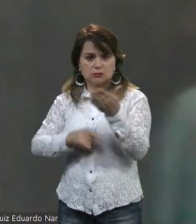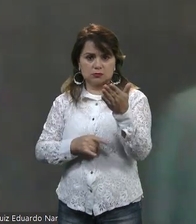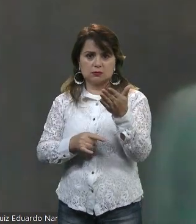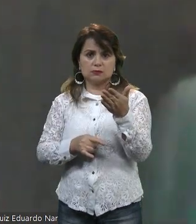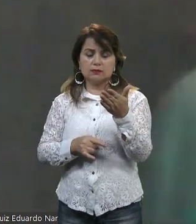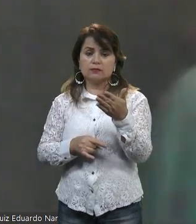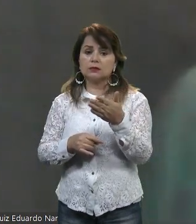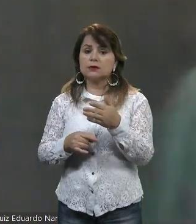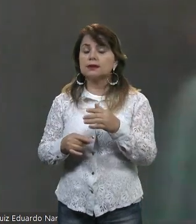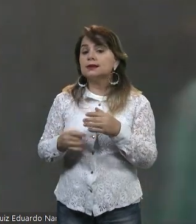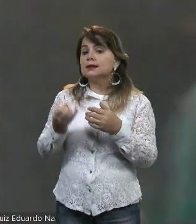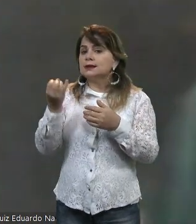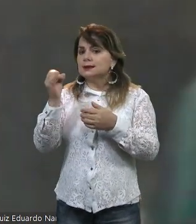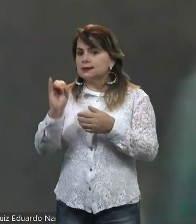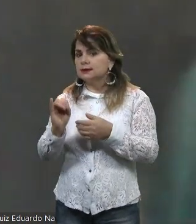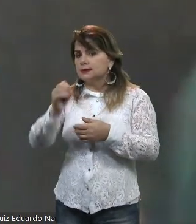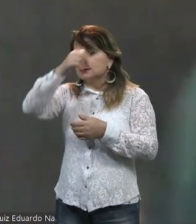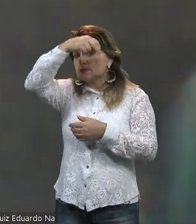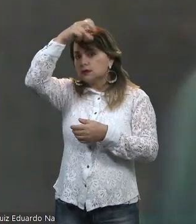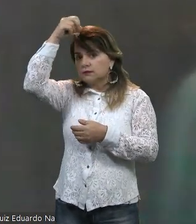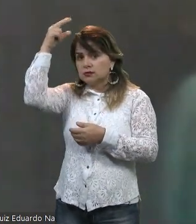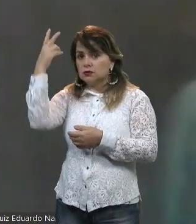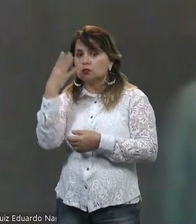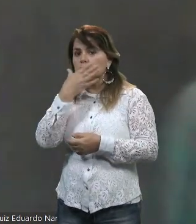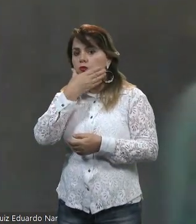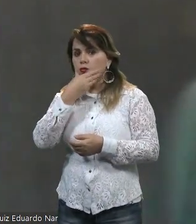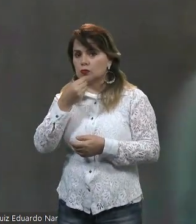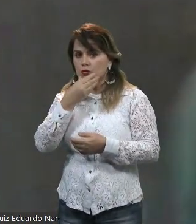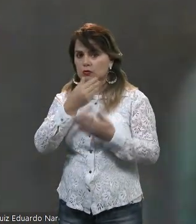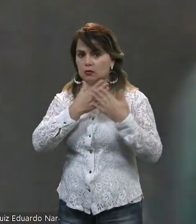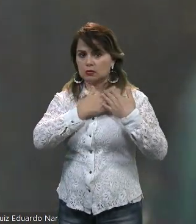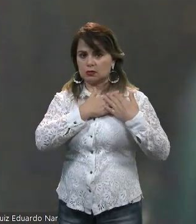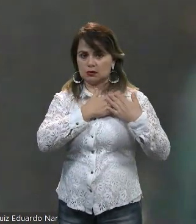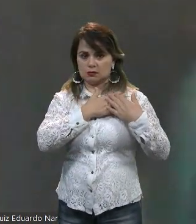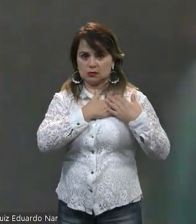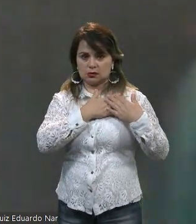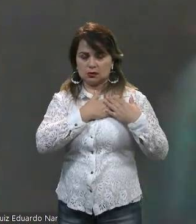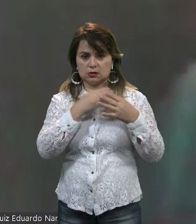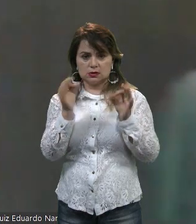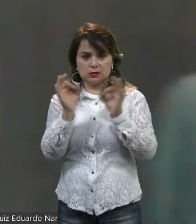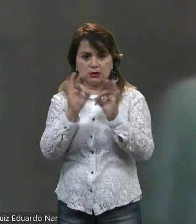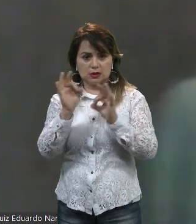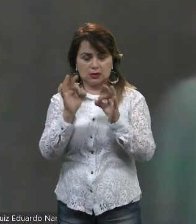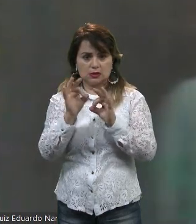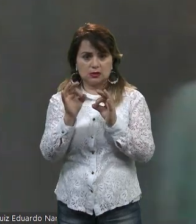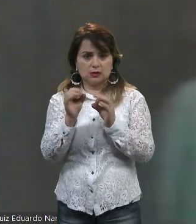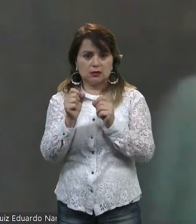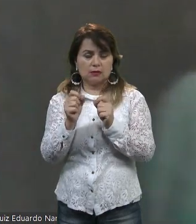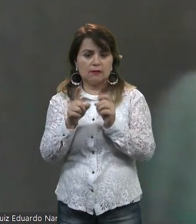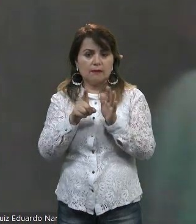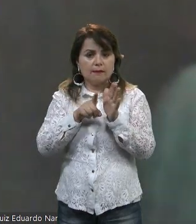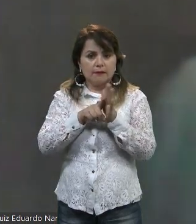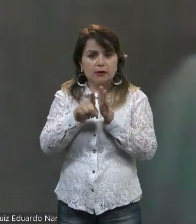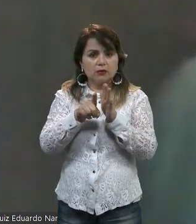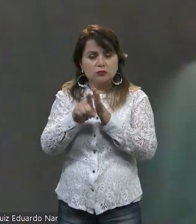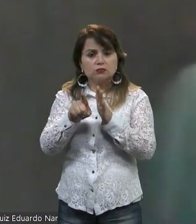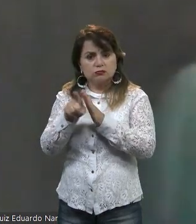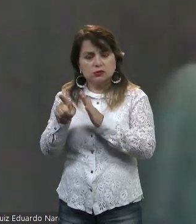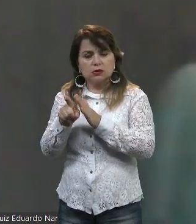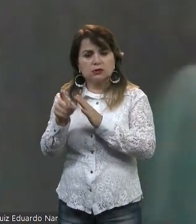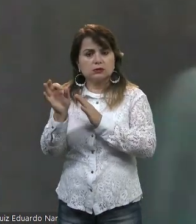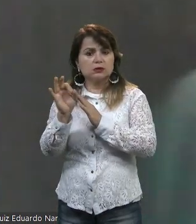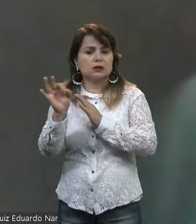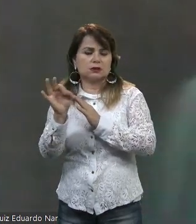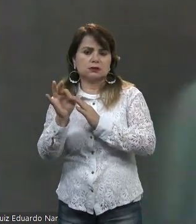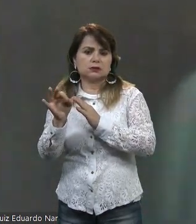teve o cuidado, a responsabilidade de consultar bancos, de